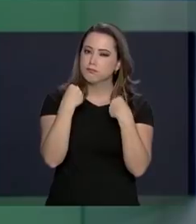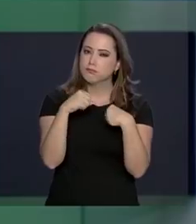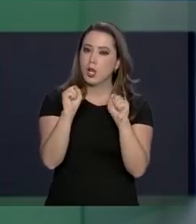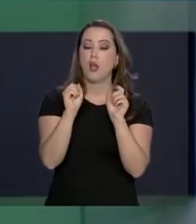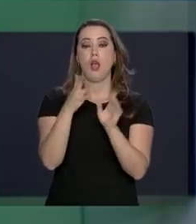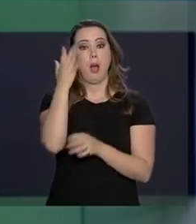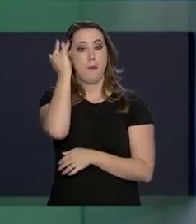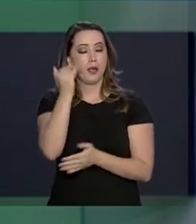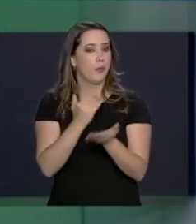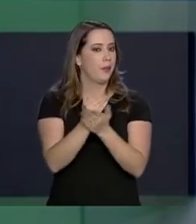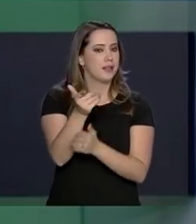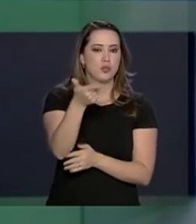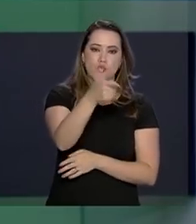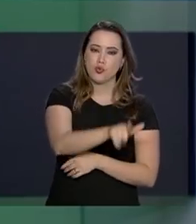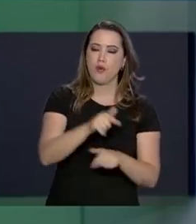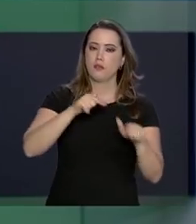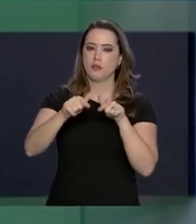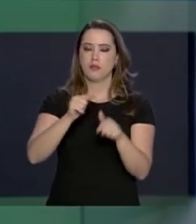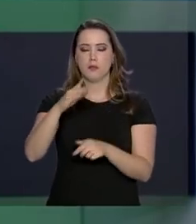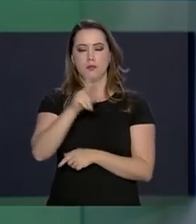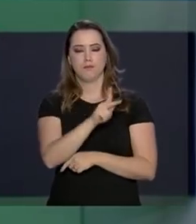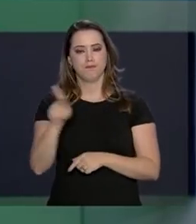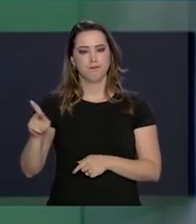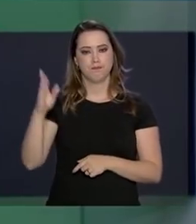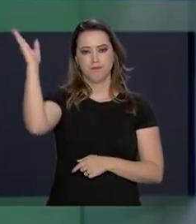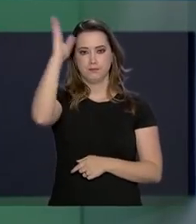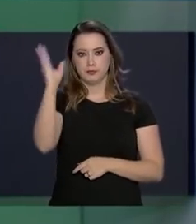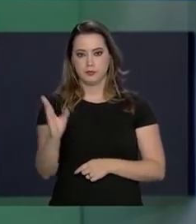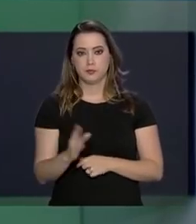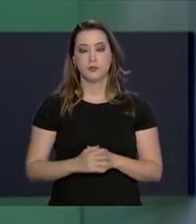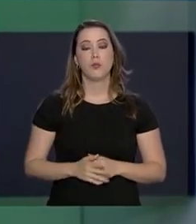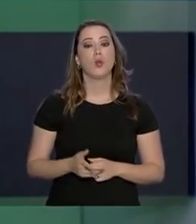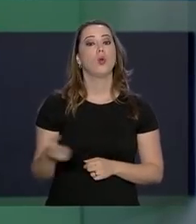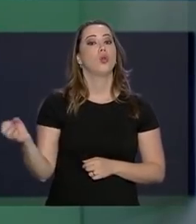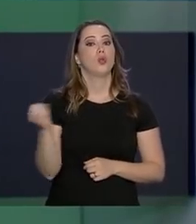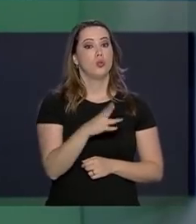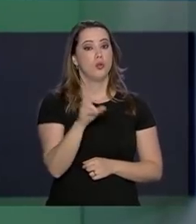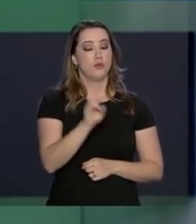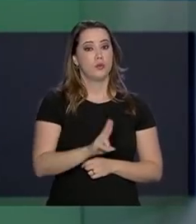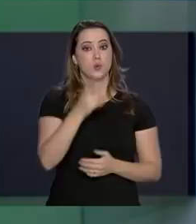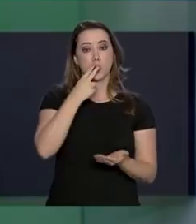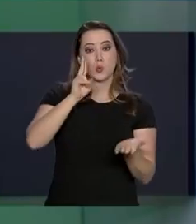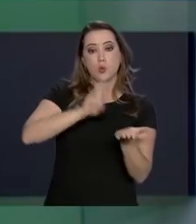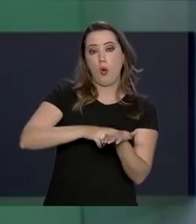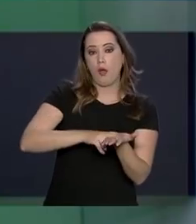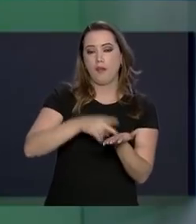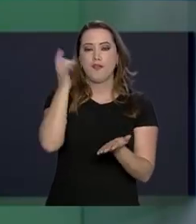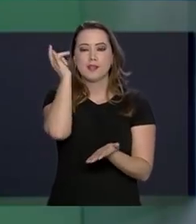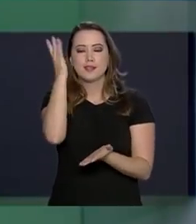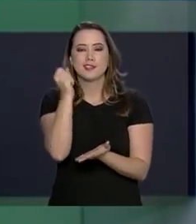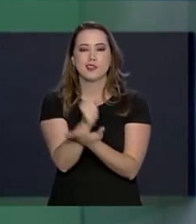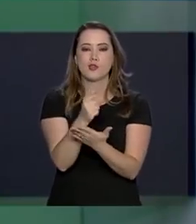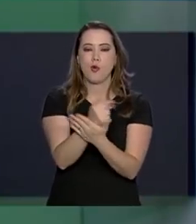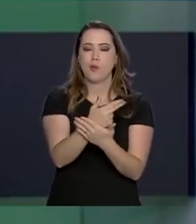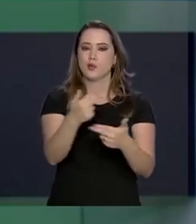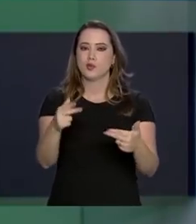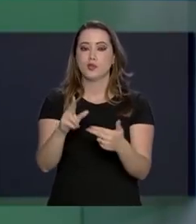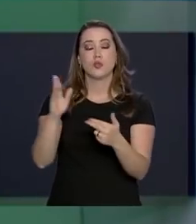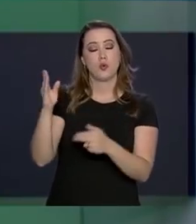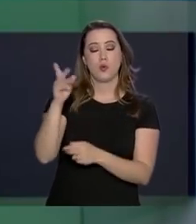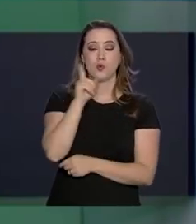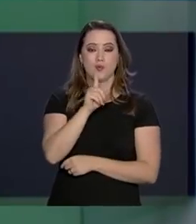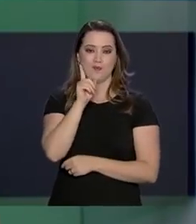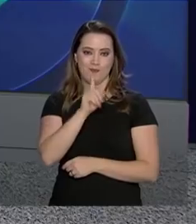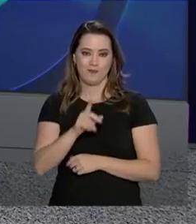Amanhã, Bolsonaro já reassume funções da Presidência da República. E nova ferramenta dos Correios facilita a compra de produtos importados